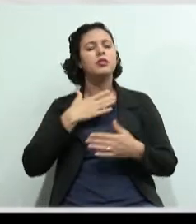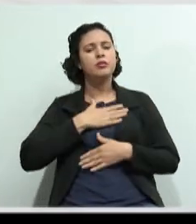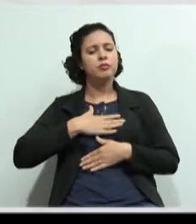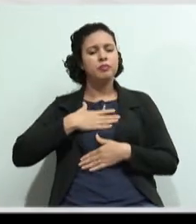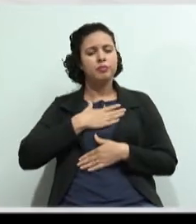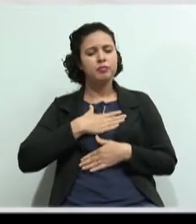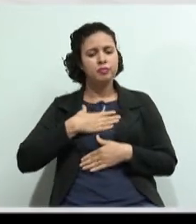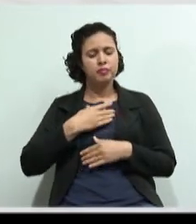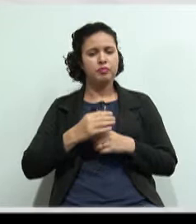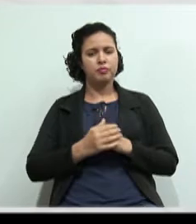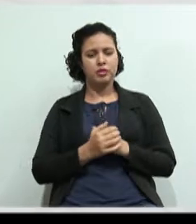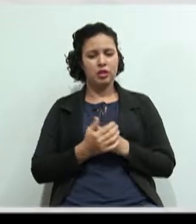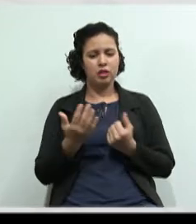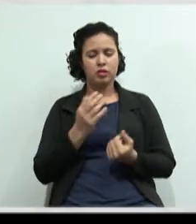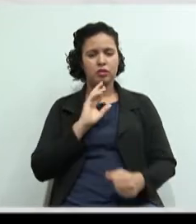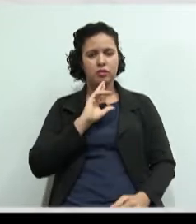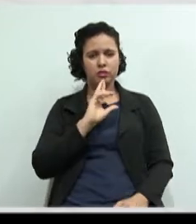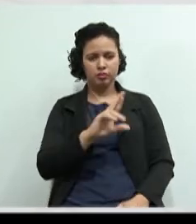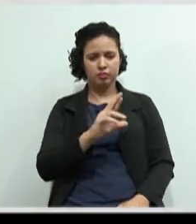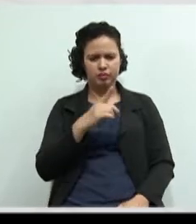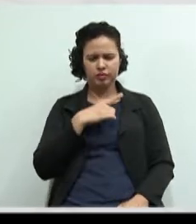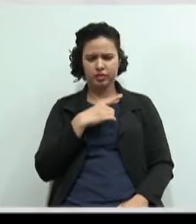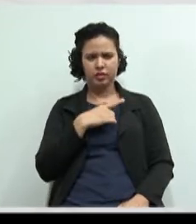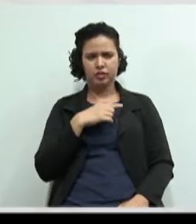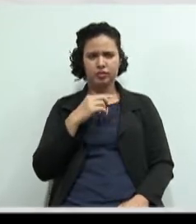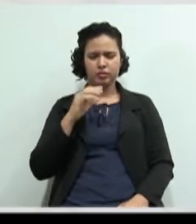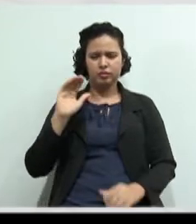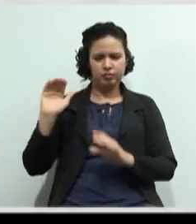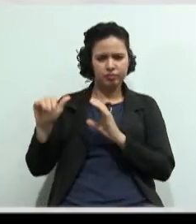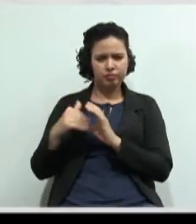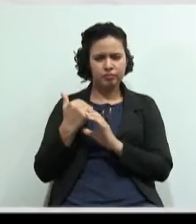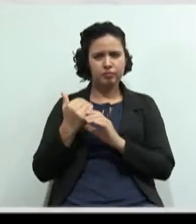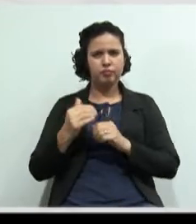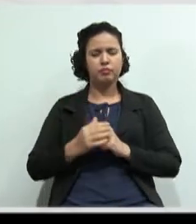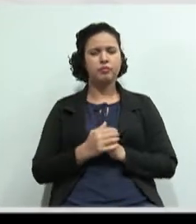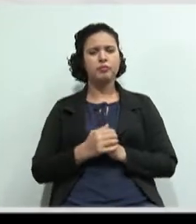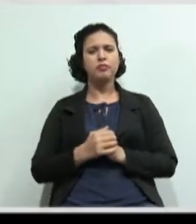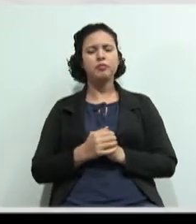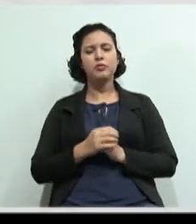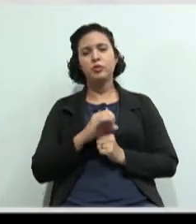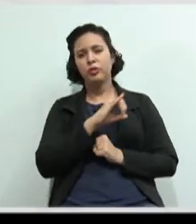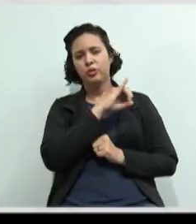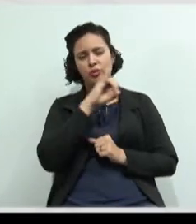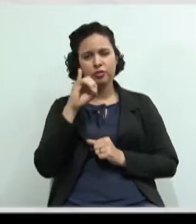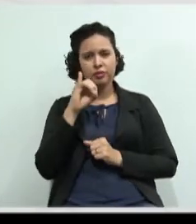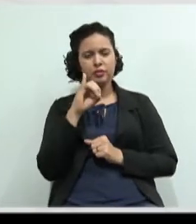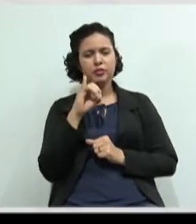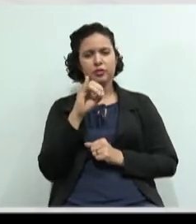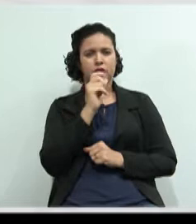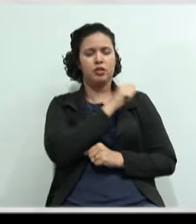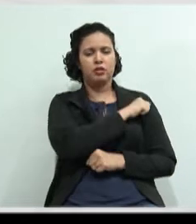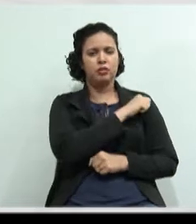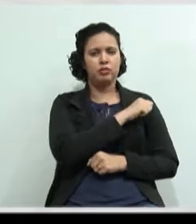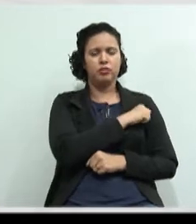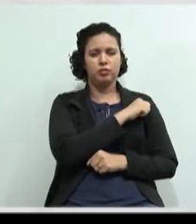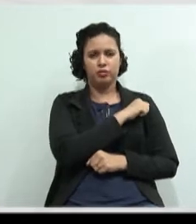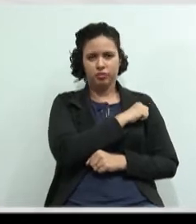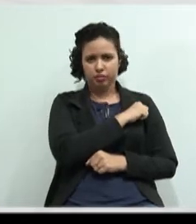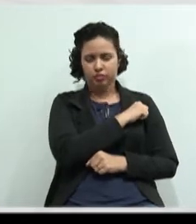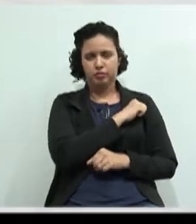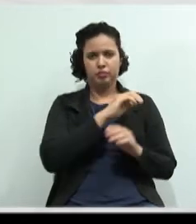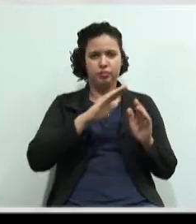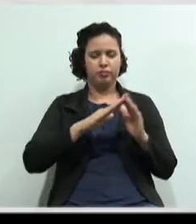satisfação. Vamos para as respostas? Professor, temos resposta aí? Vamos lá. Alô mais uma vez para os alunos e professores da Escola